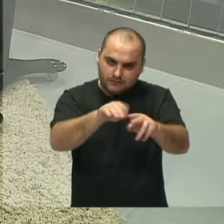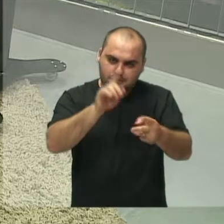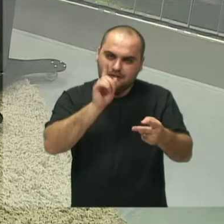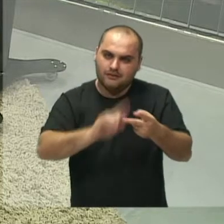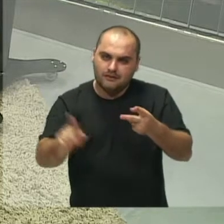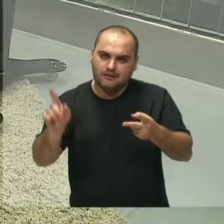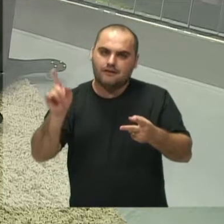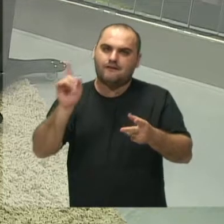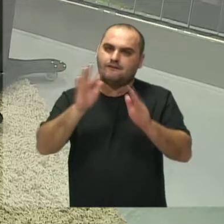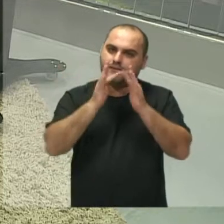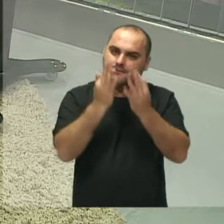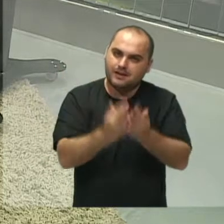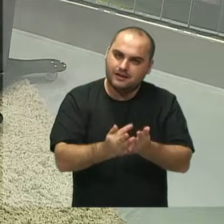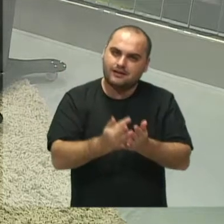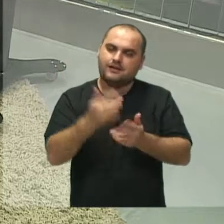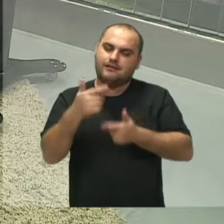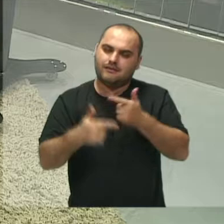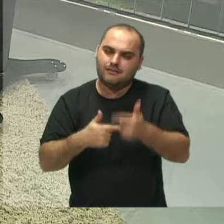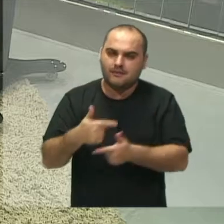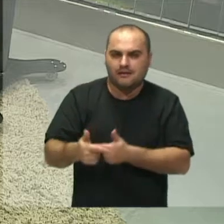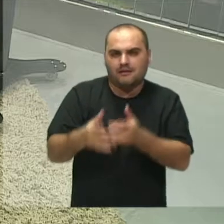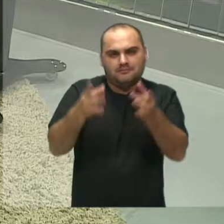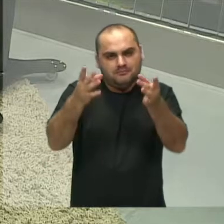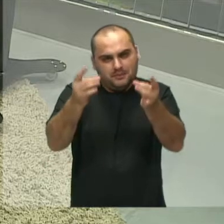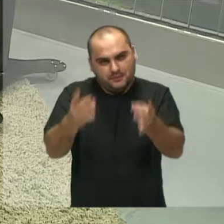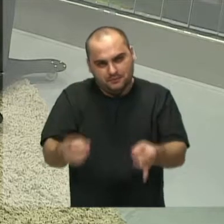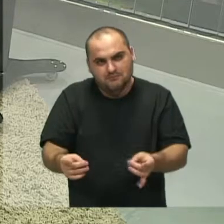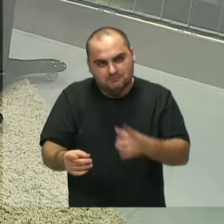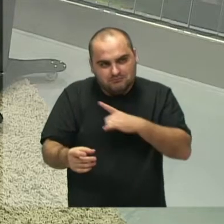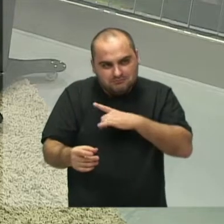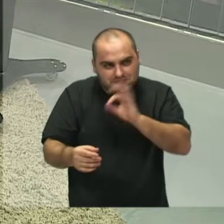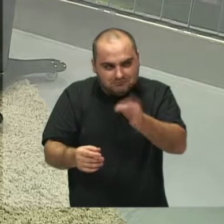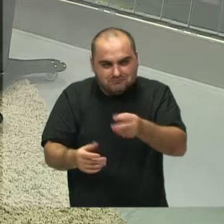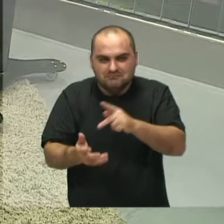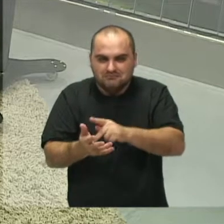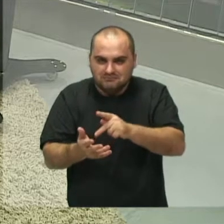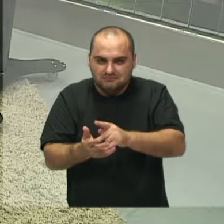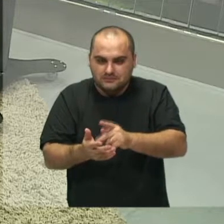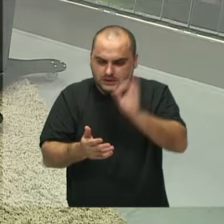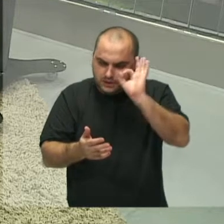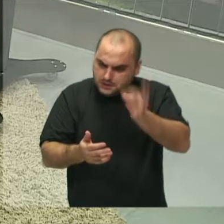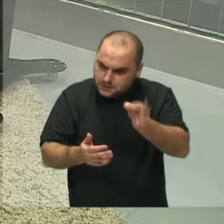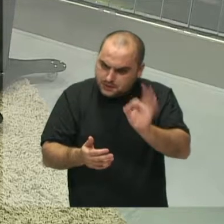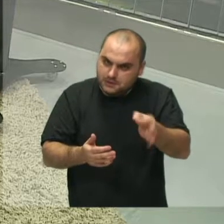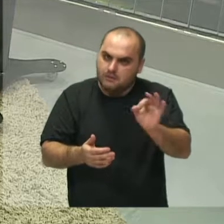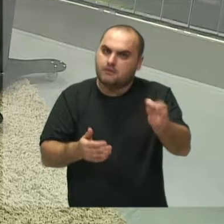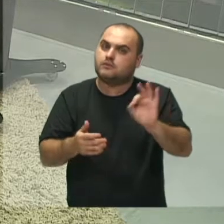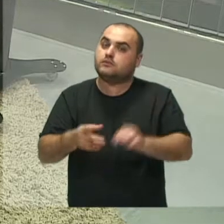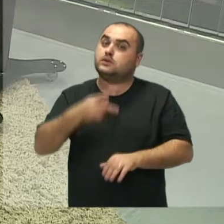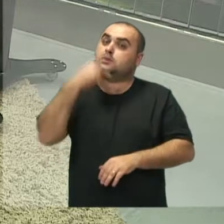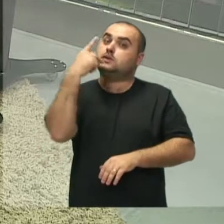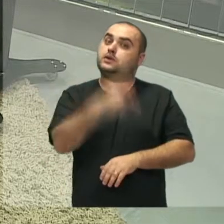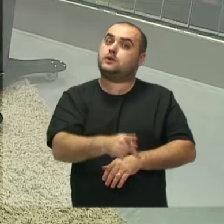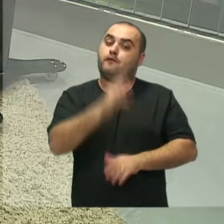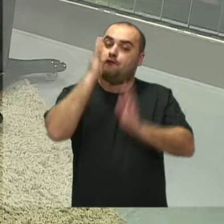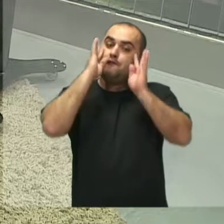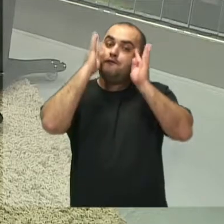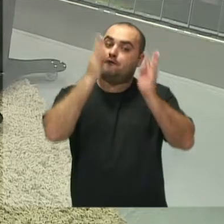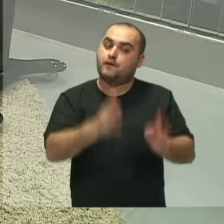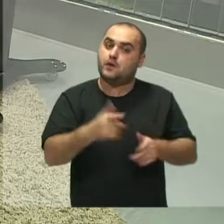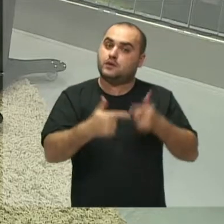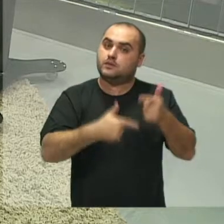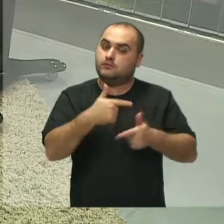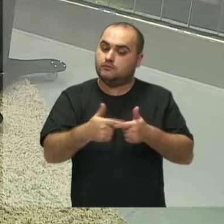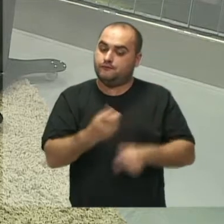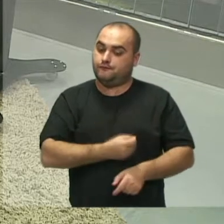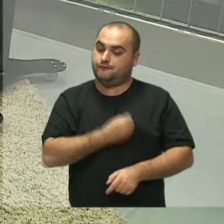está falando aí das famílias, as demandas que eles trazem. Com certeza essa é uma bandeira sua, você já falou, né? Vai estar aqui